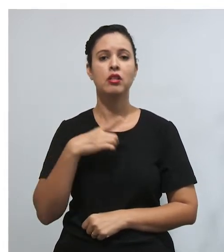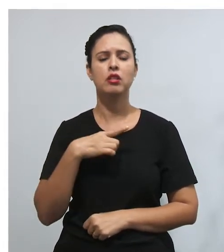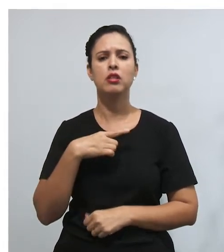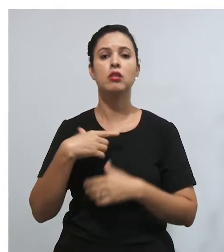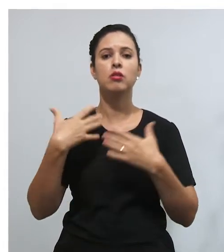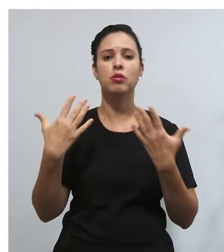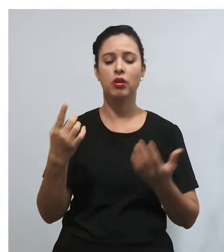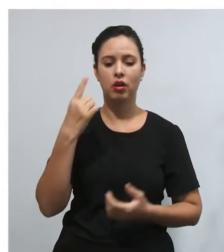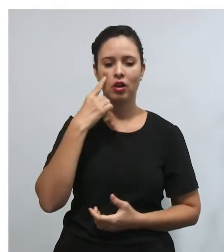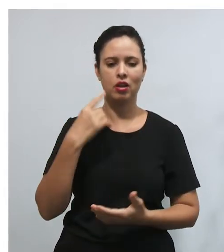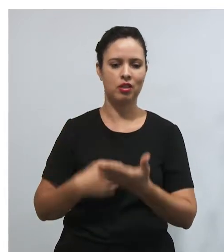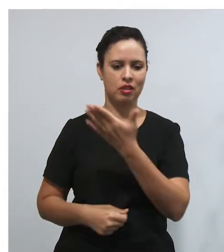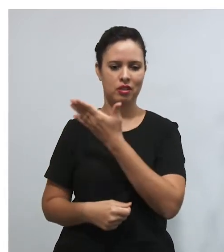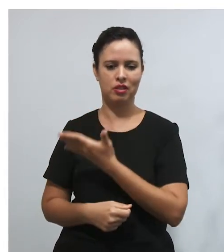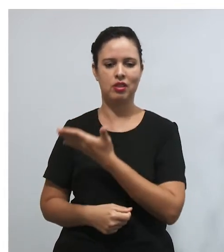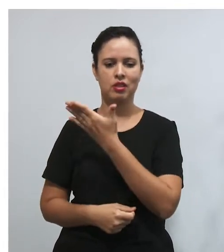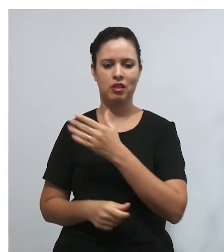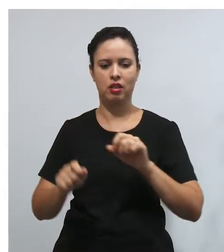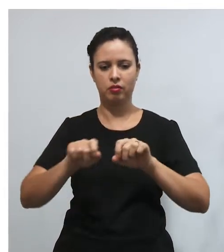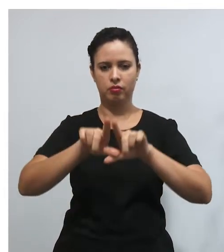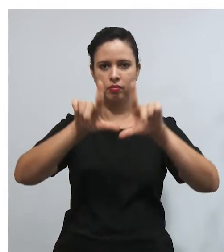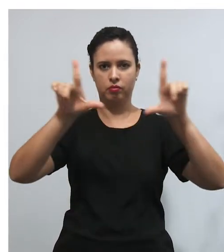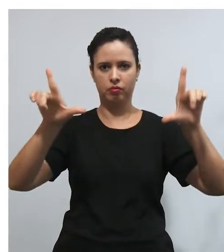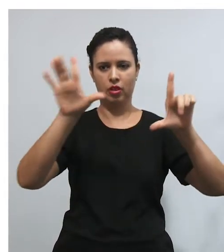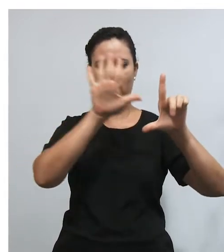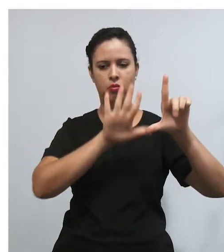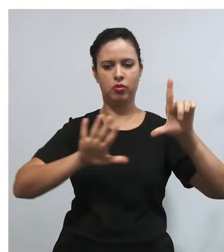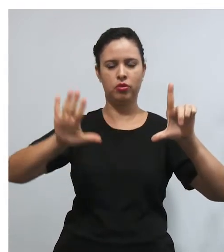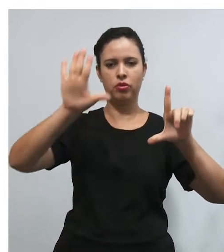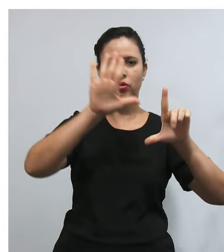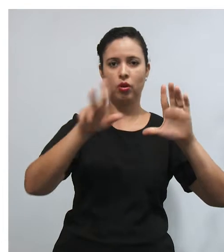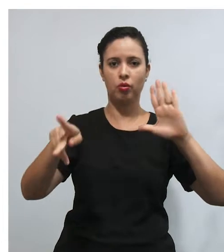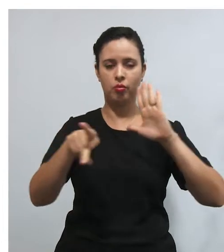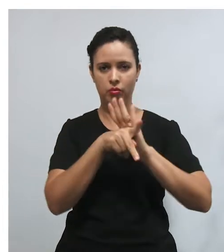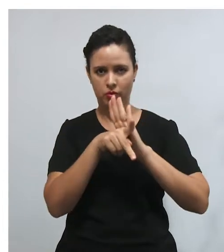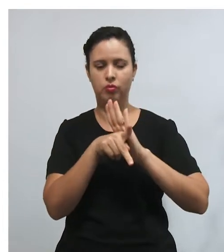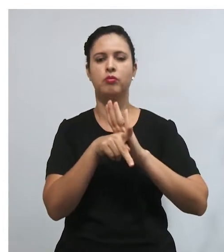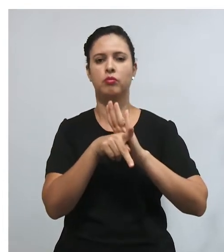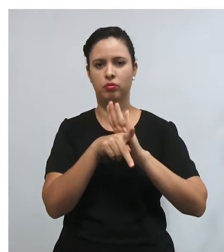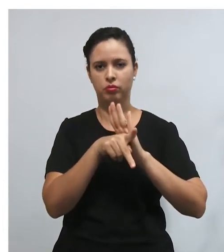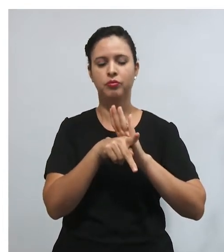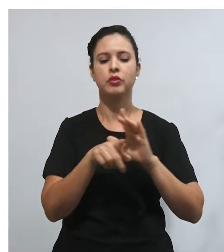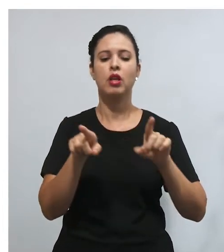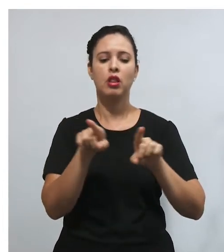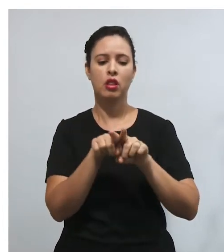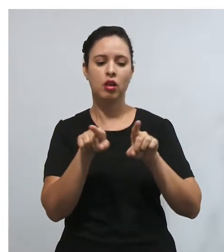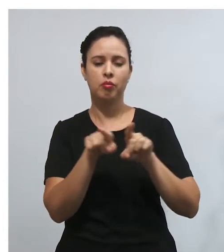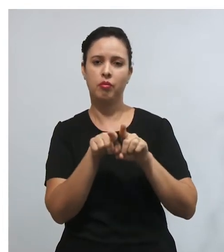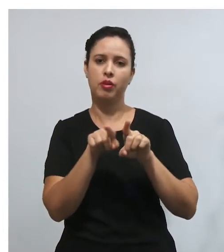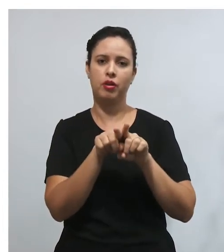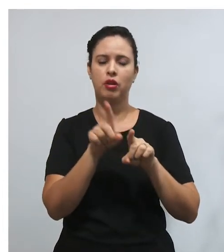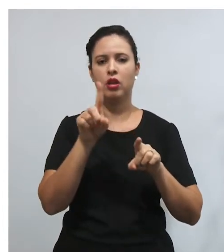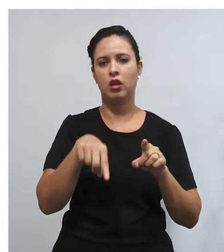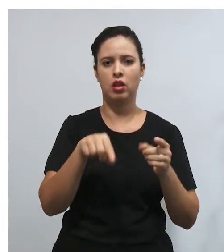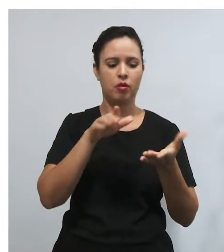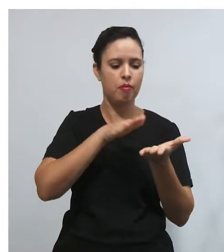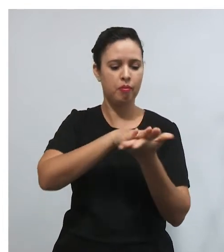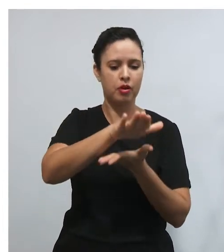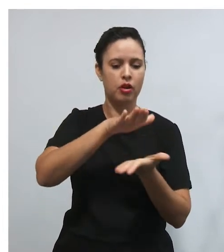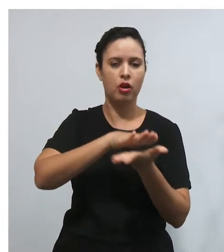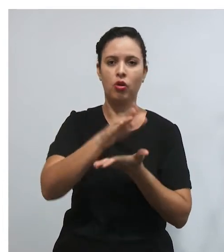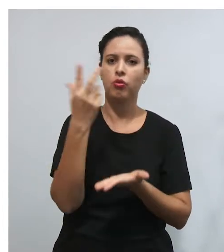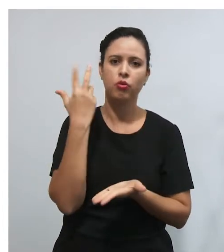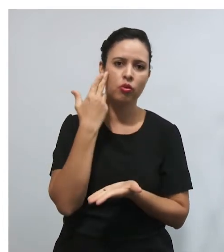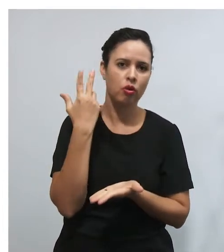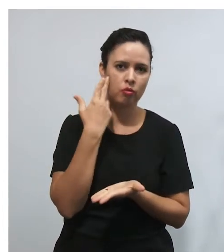um monitor, né? Um monitor, então ele é um dispositivo de saída. Uma impressora comum, aquela impressora que só